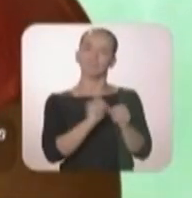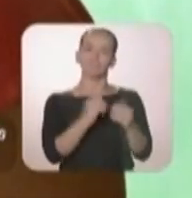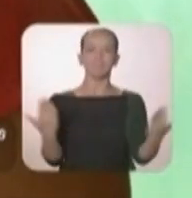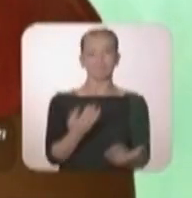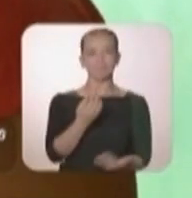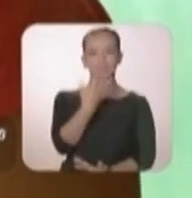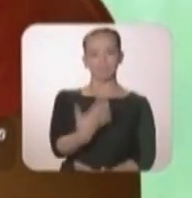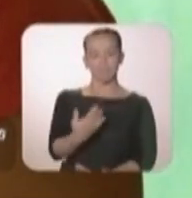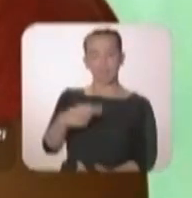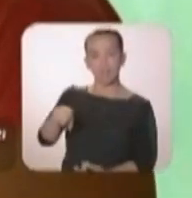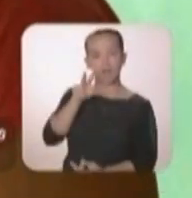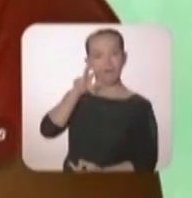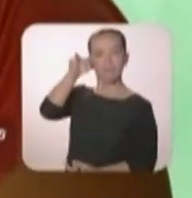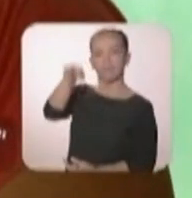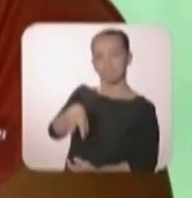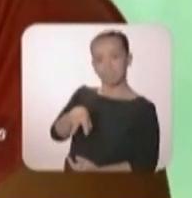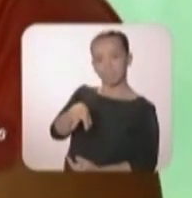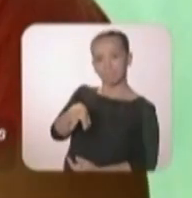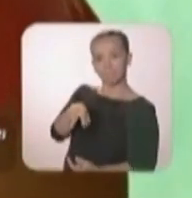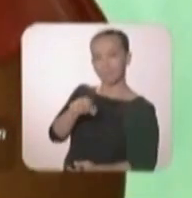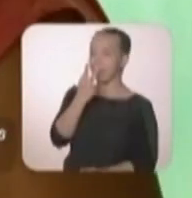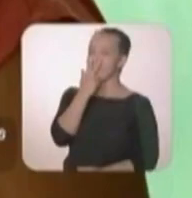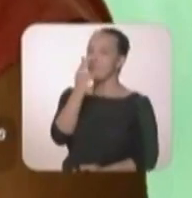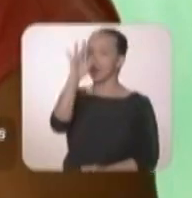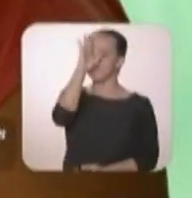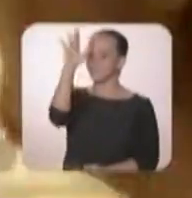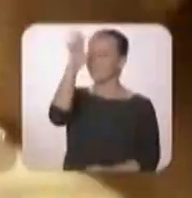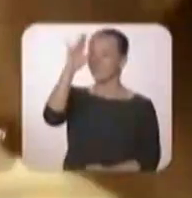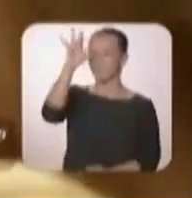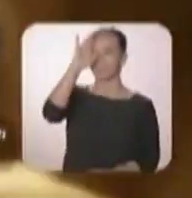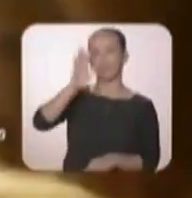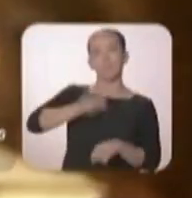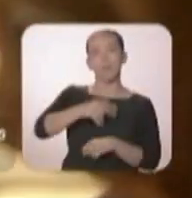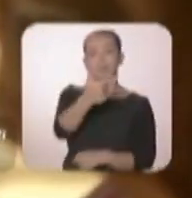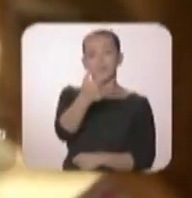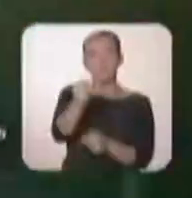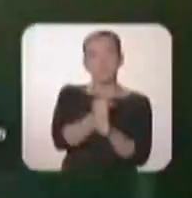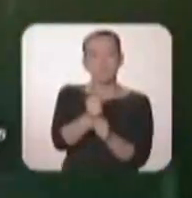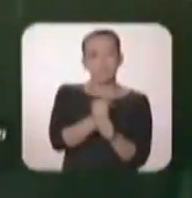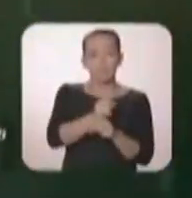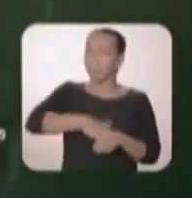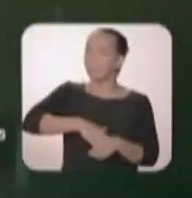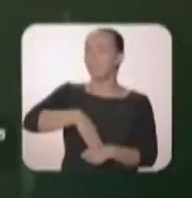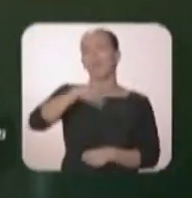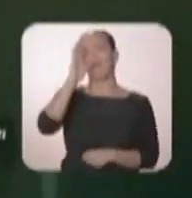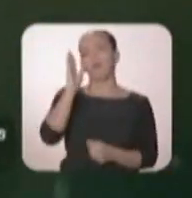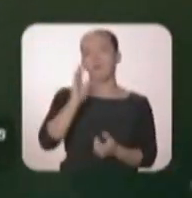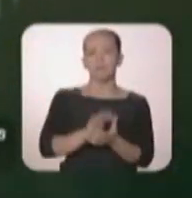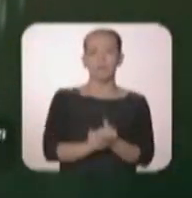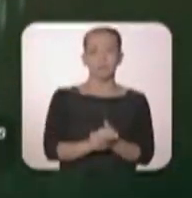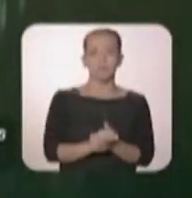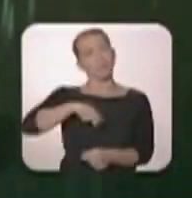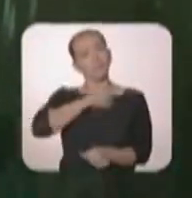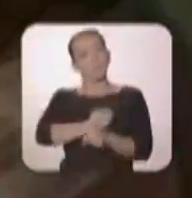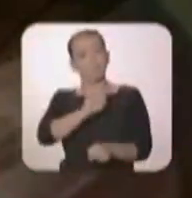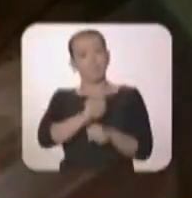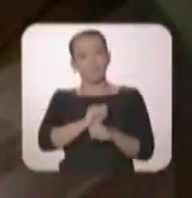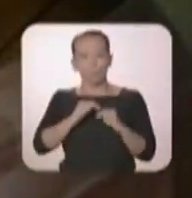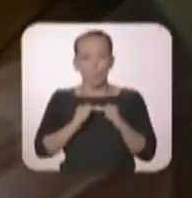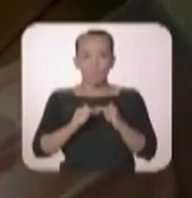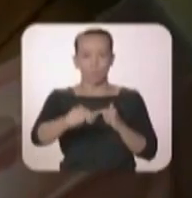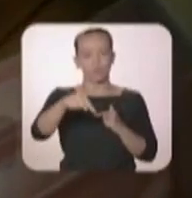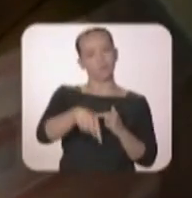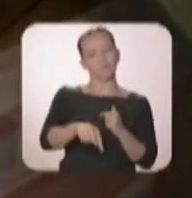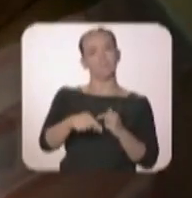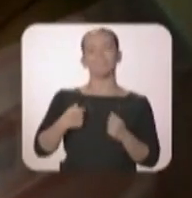gente olha assim, parece que foi um sonho, porque tem mais de 20 anos. Mas a gente espera um asfalto aqui. Graças a